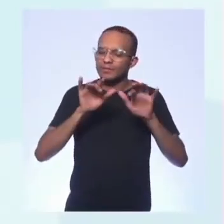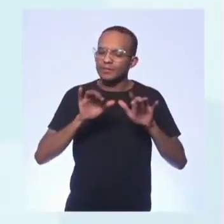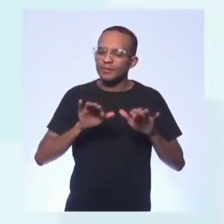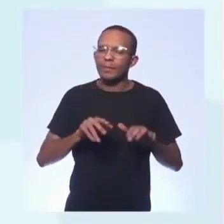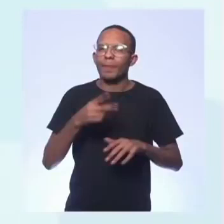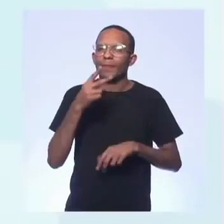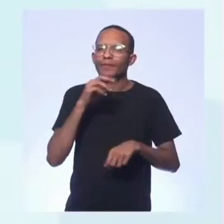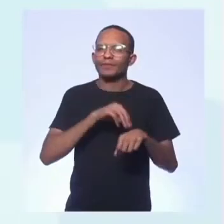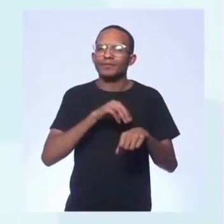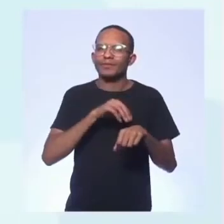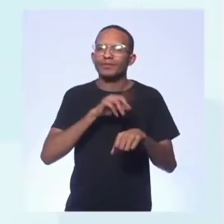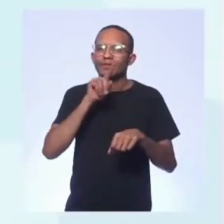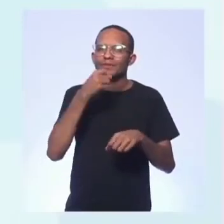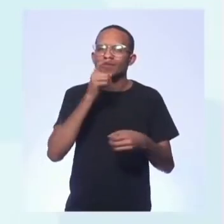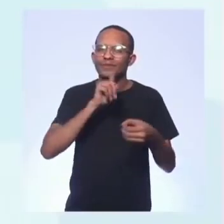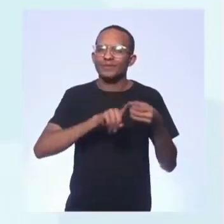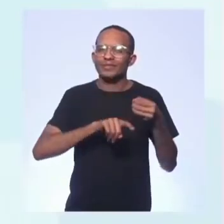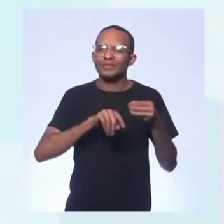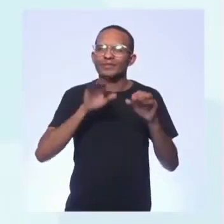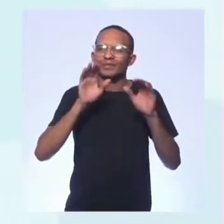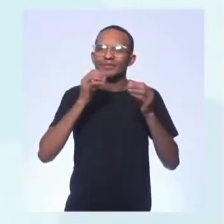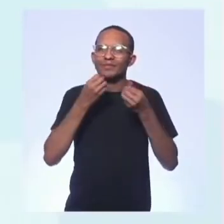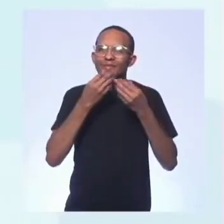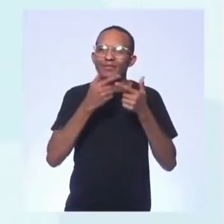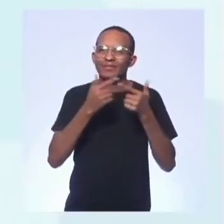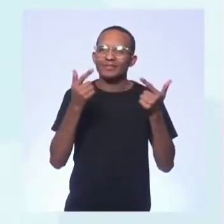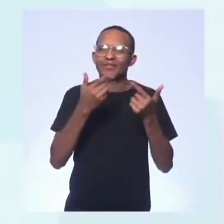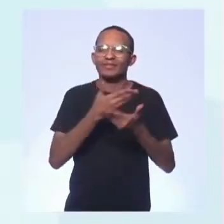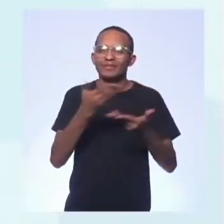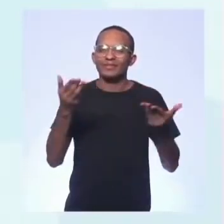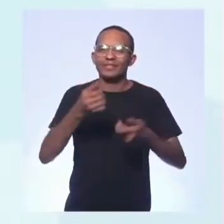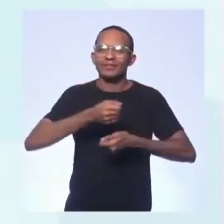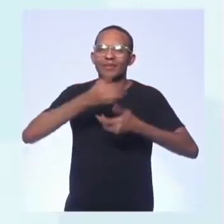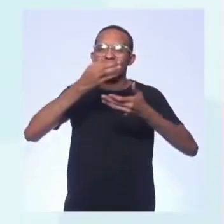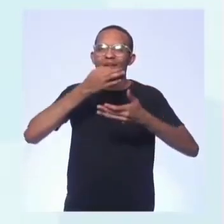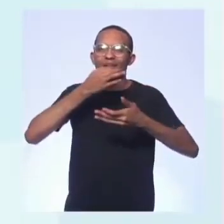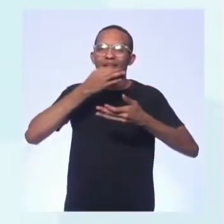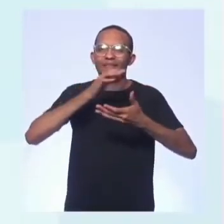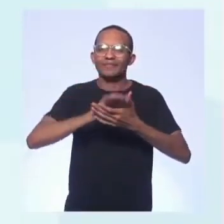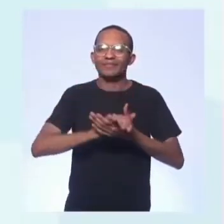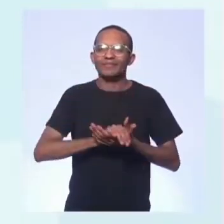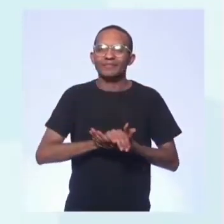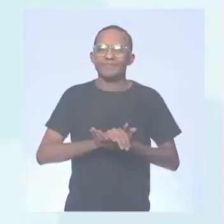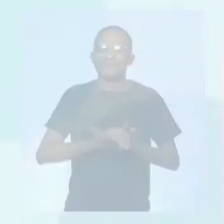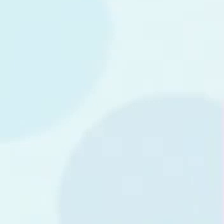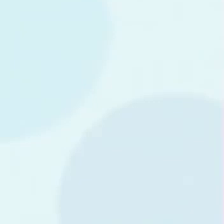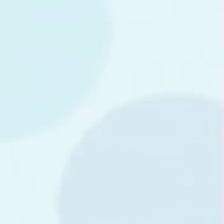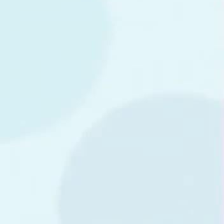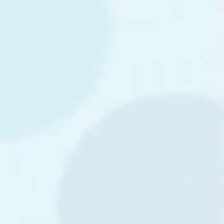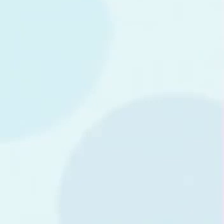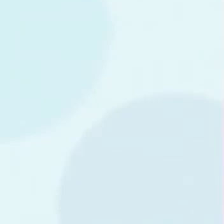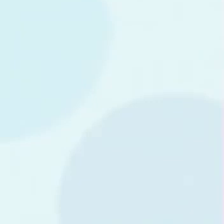teclado, 2 minutos, já voltamos, participe!